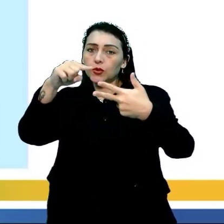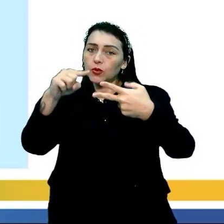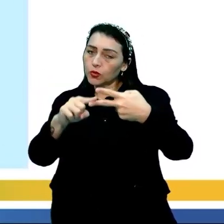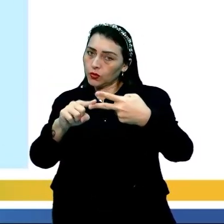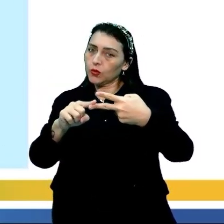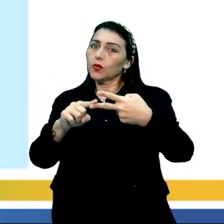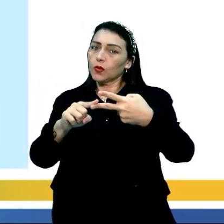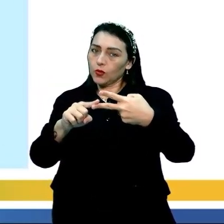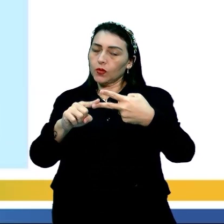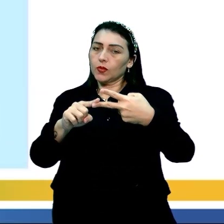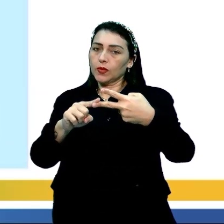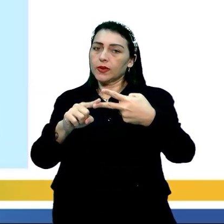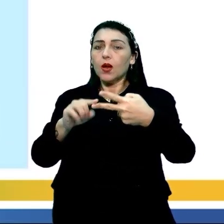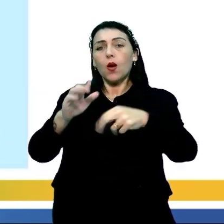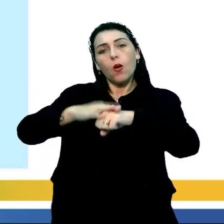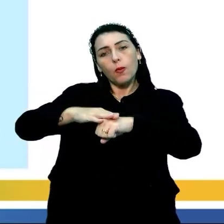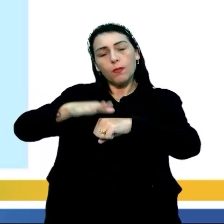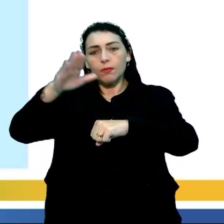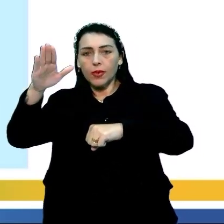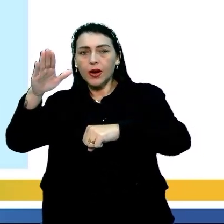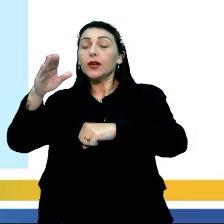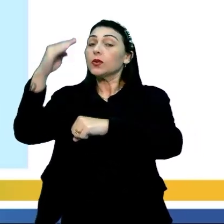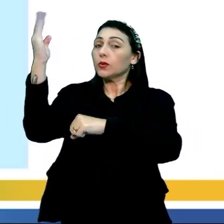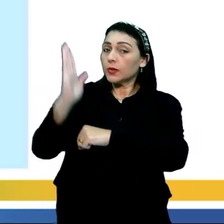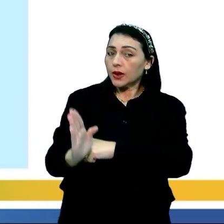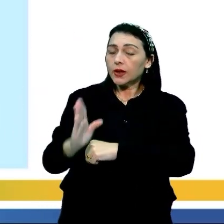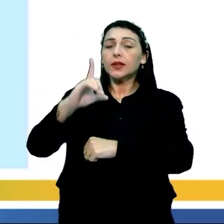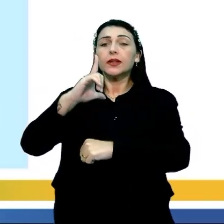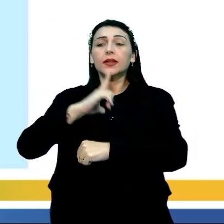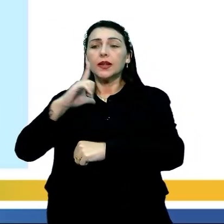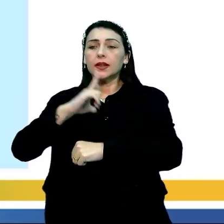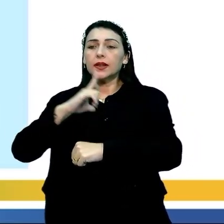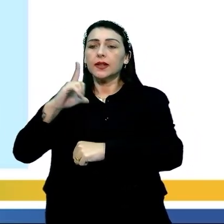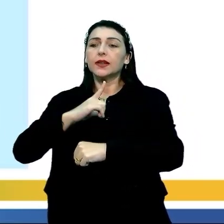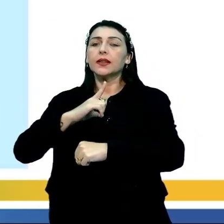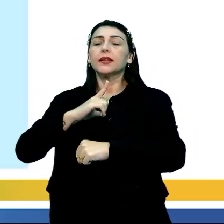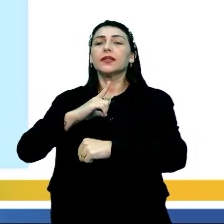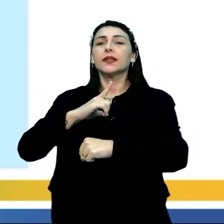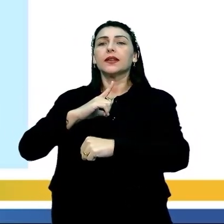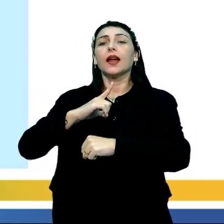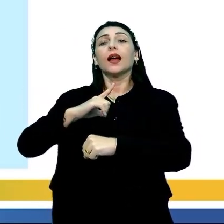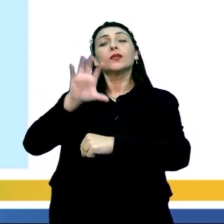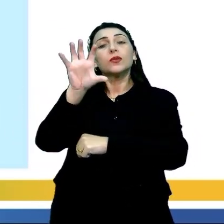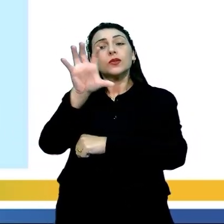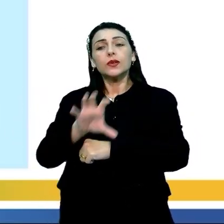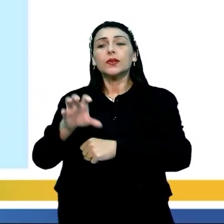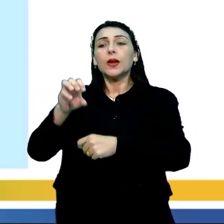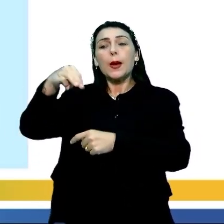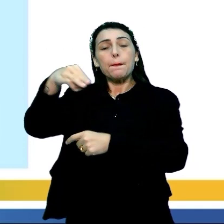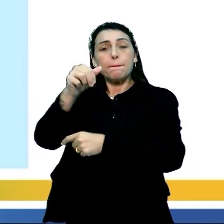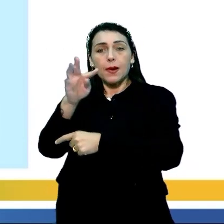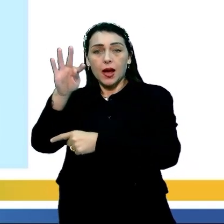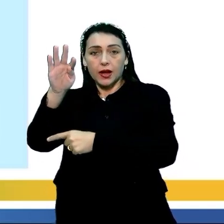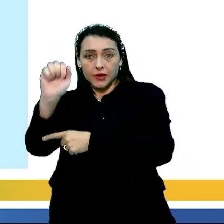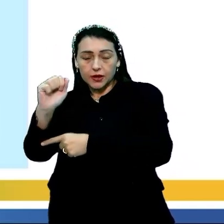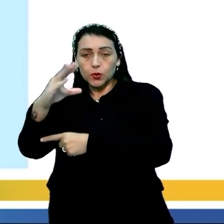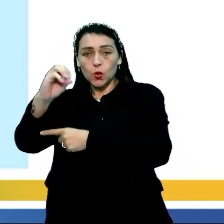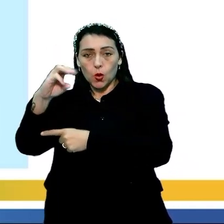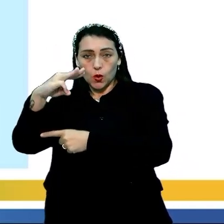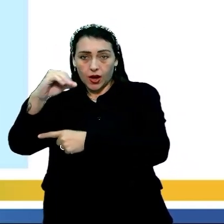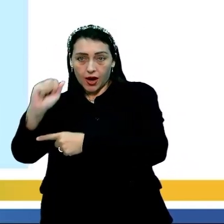unidades paisagísticas. Então, no Brasil aí a gente tem as zonas de transição que nós chamamos de Mata dos